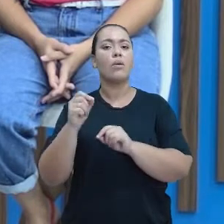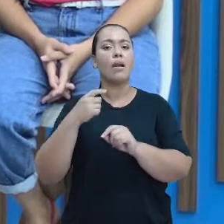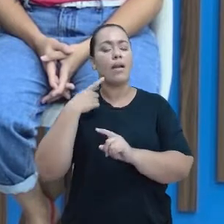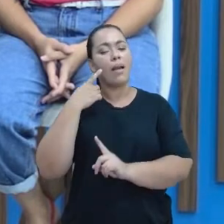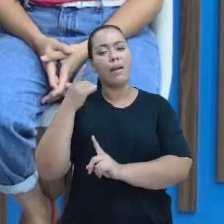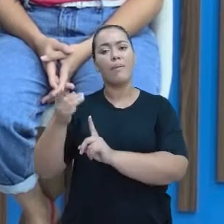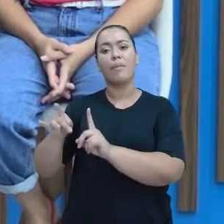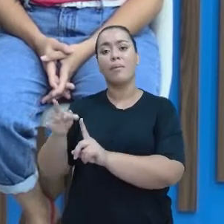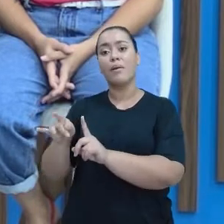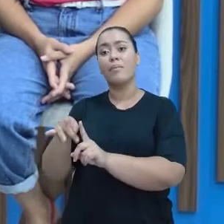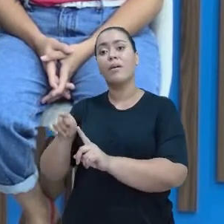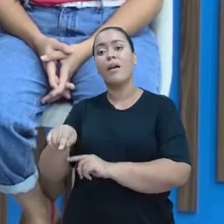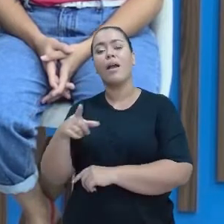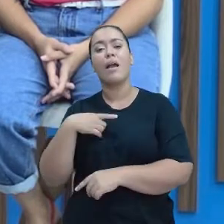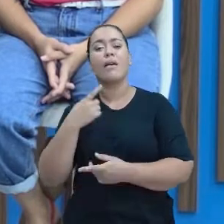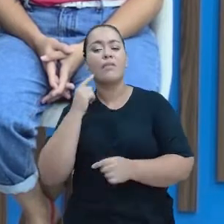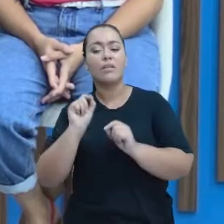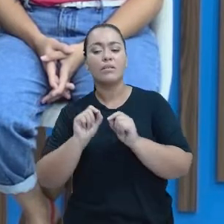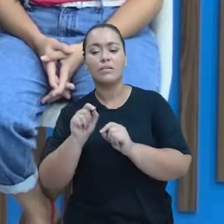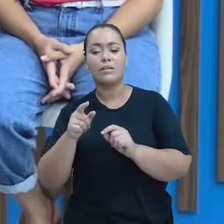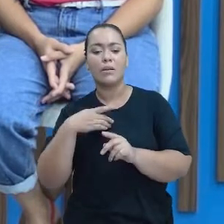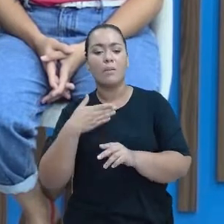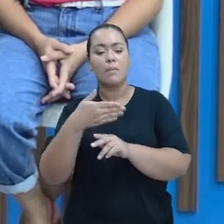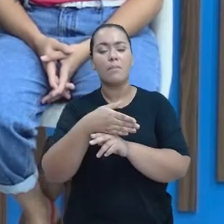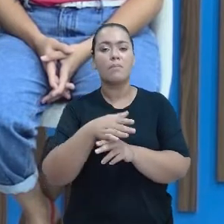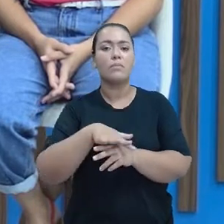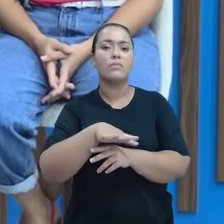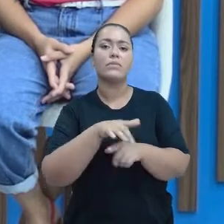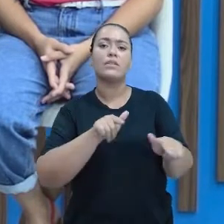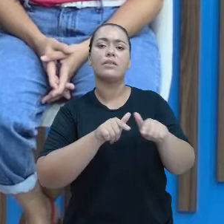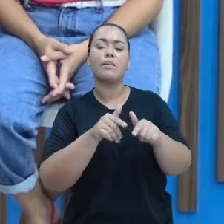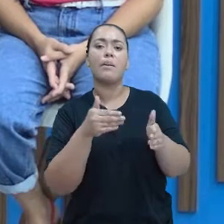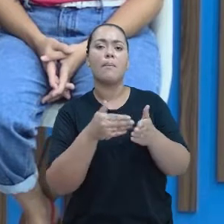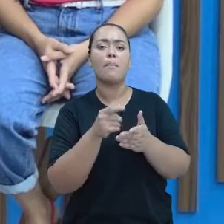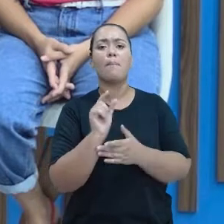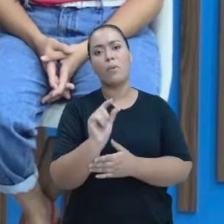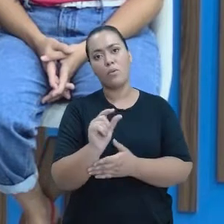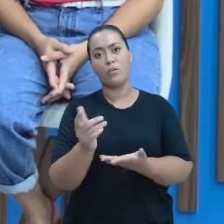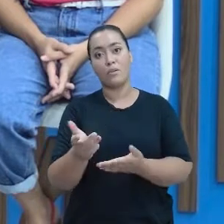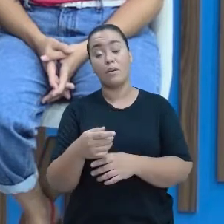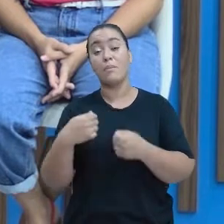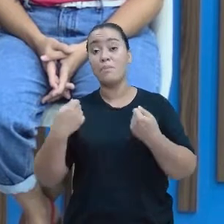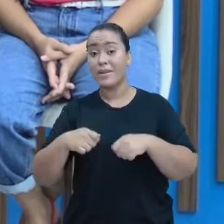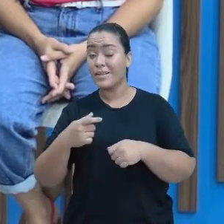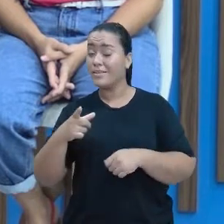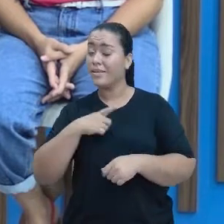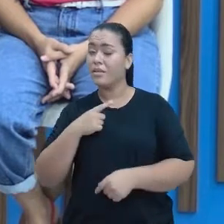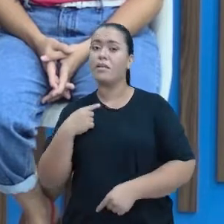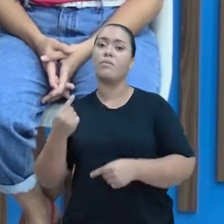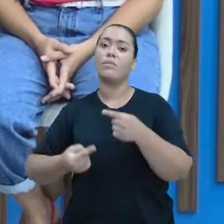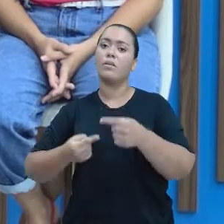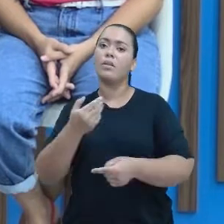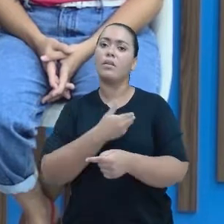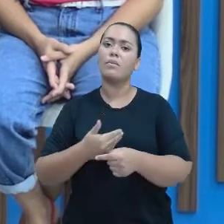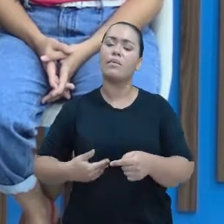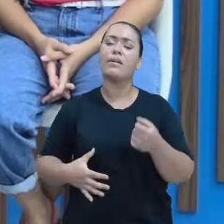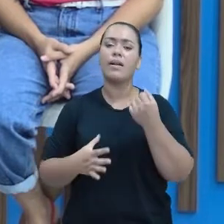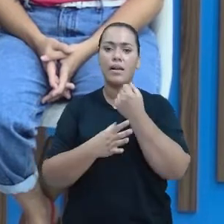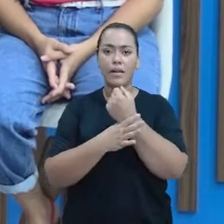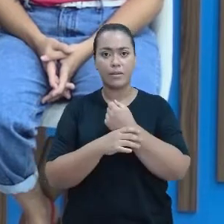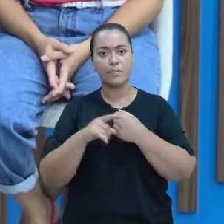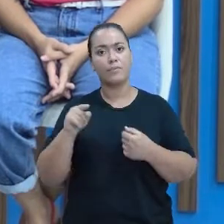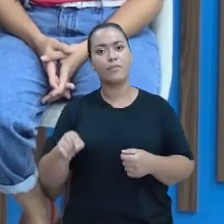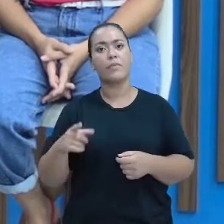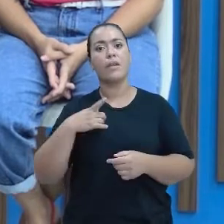pouco espaço ao mundo do trabalho. Então, é preciso existir políticas públicas que garantam